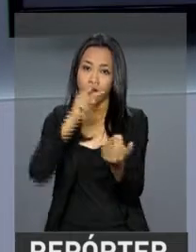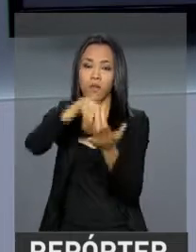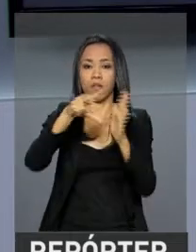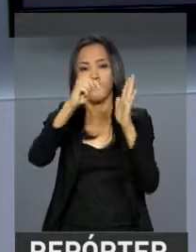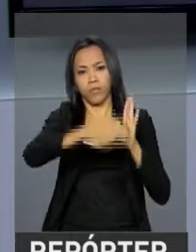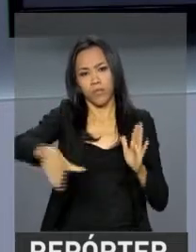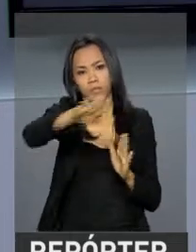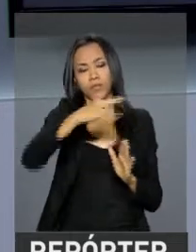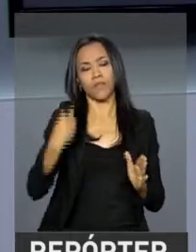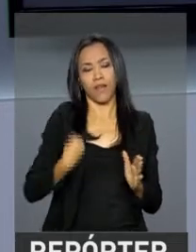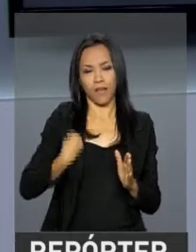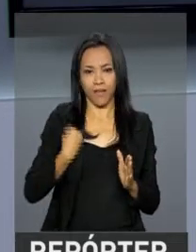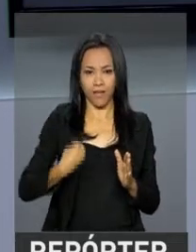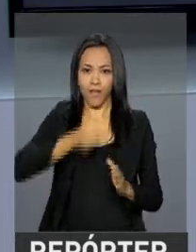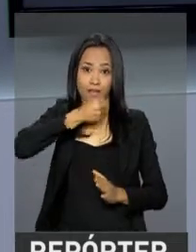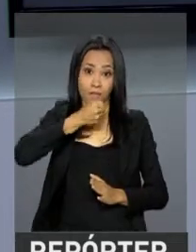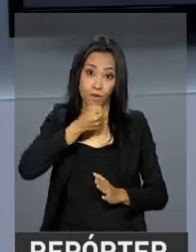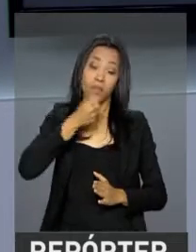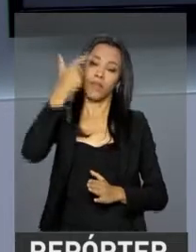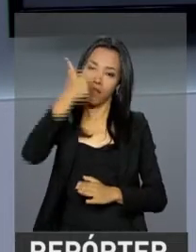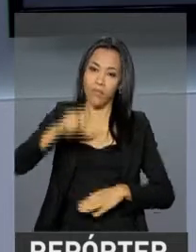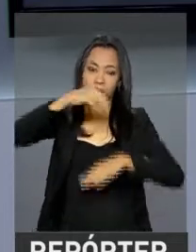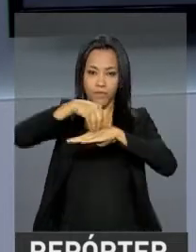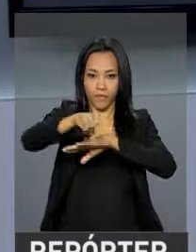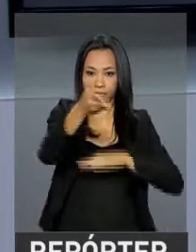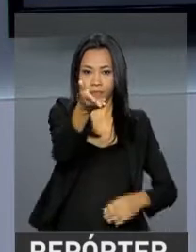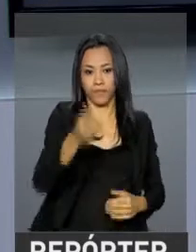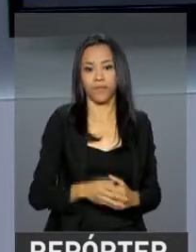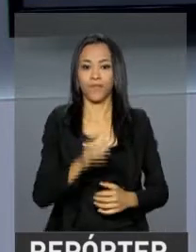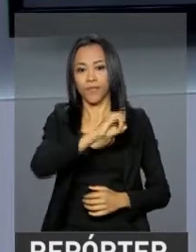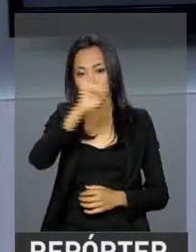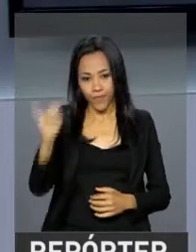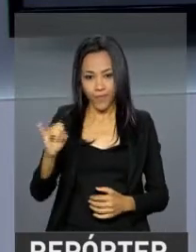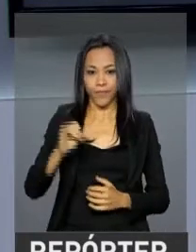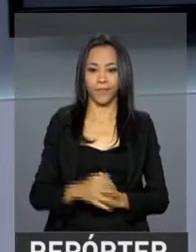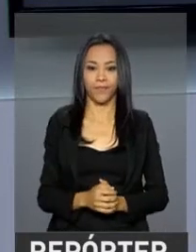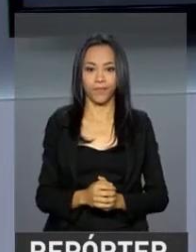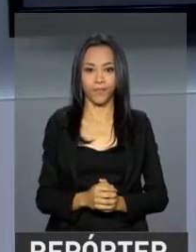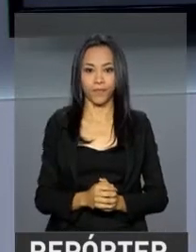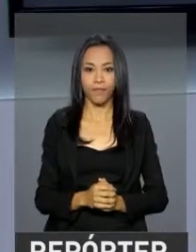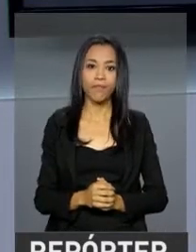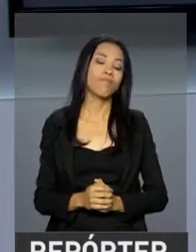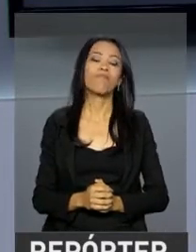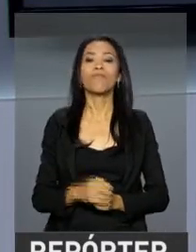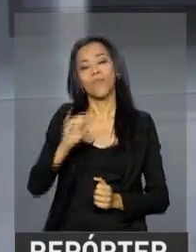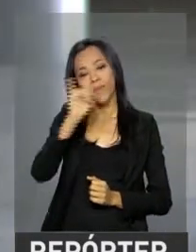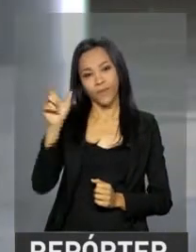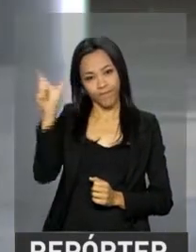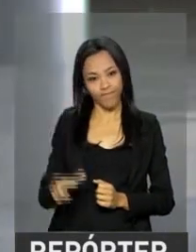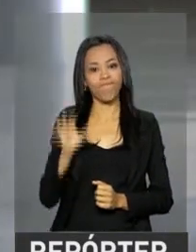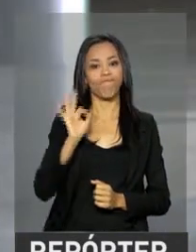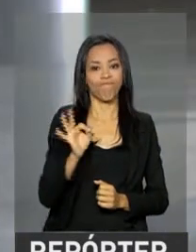onde está o repórter joão pedro neto que tem outras informações olá joão pedro e carolina é isso